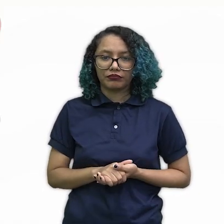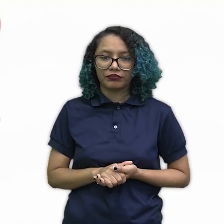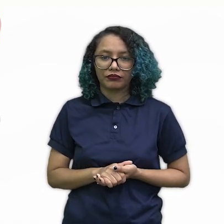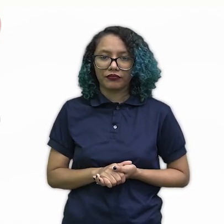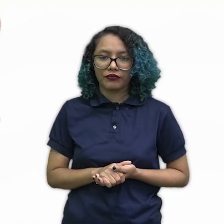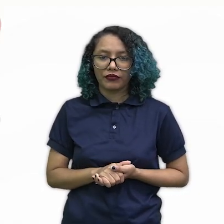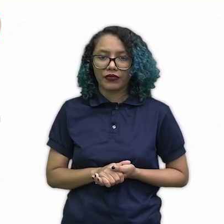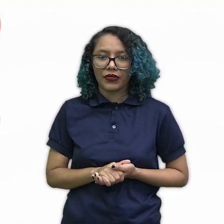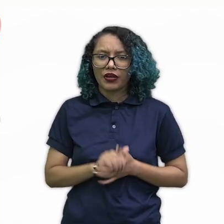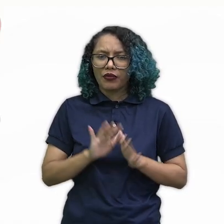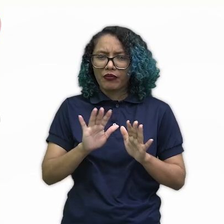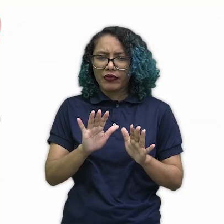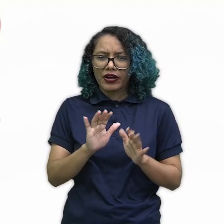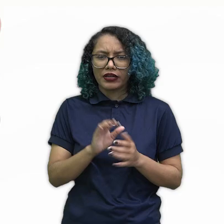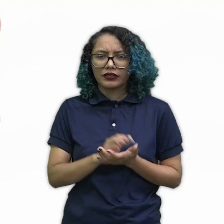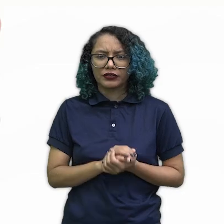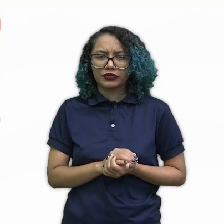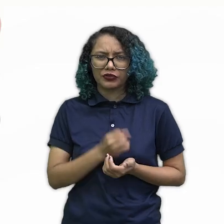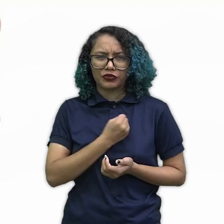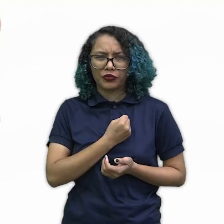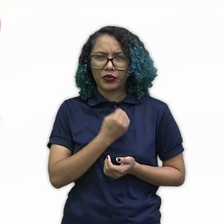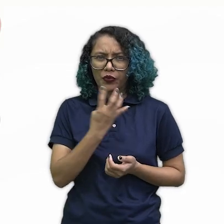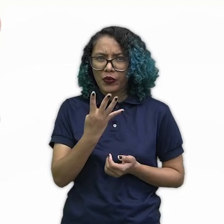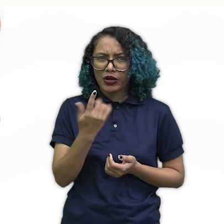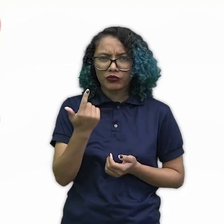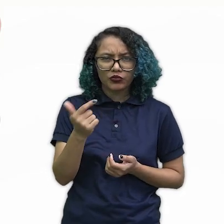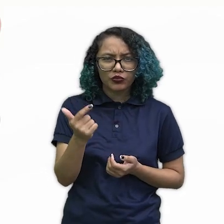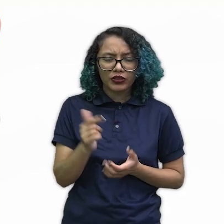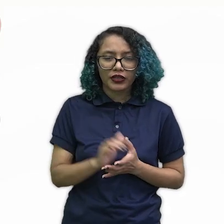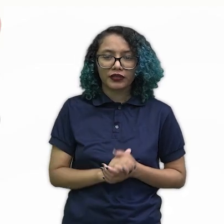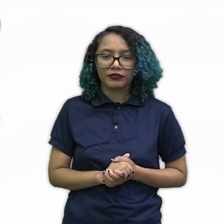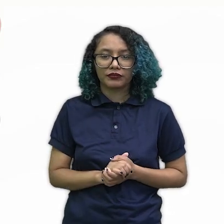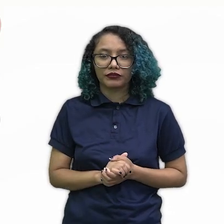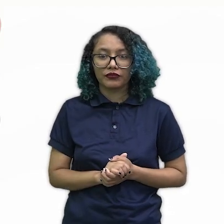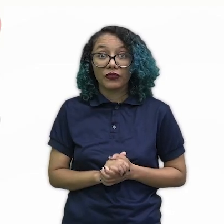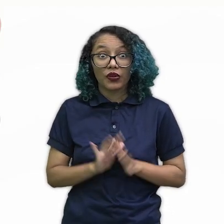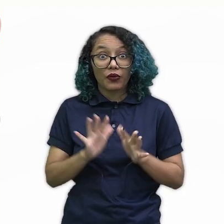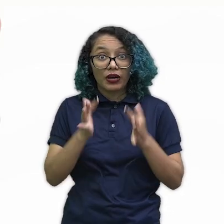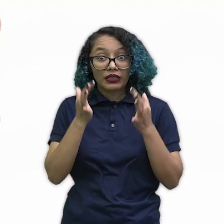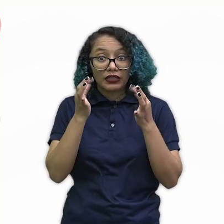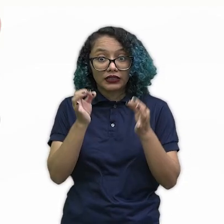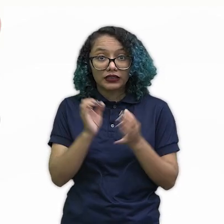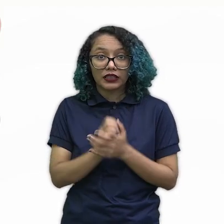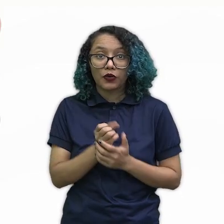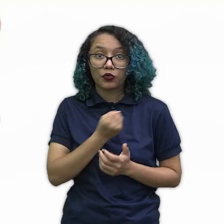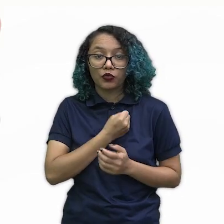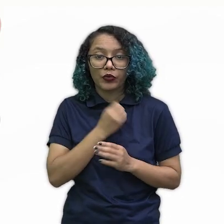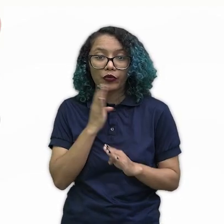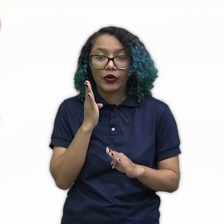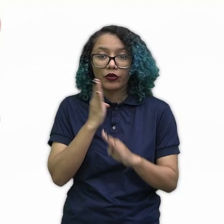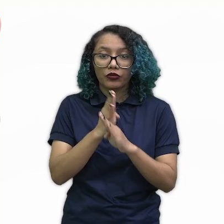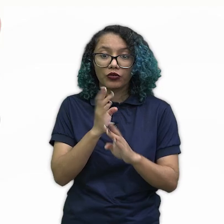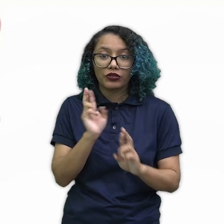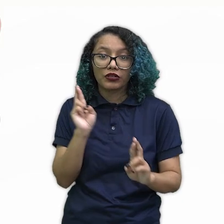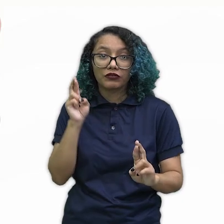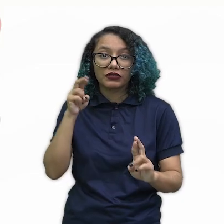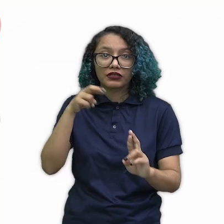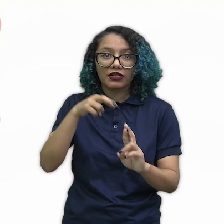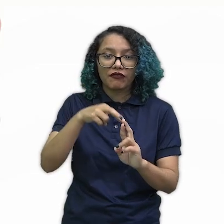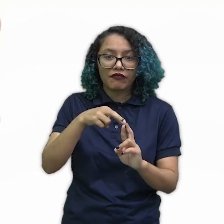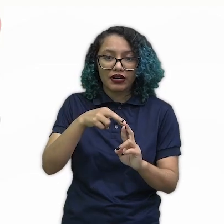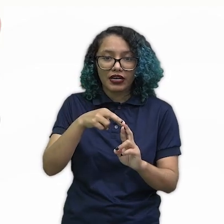A gente não tem número 4. Não se esqueçam, pessoal, que esse resultado que você encontra aí não é